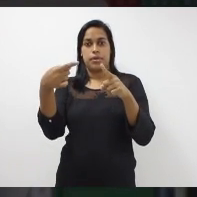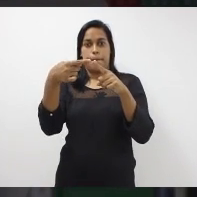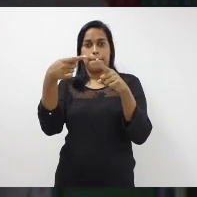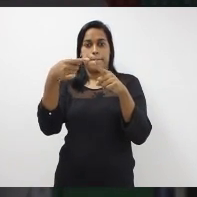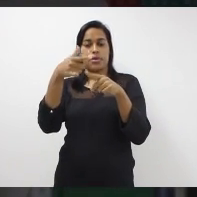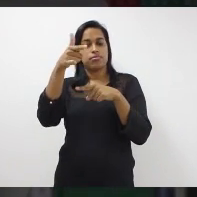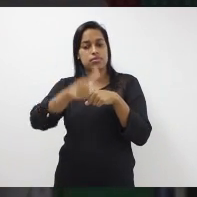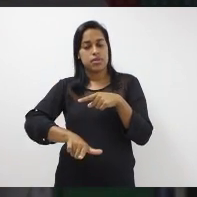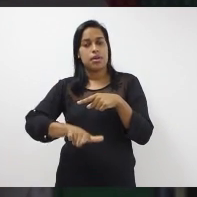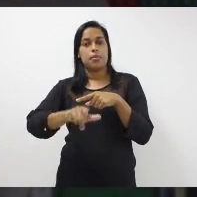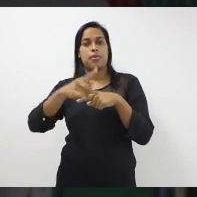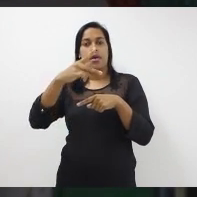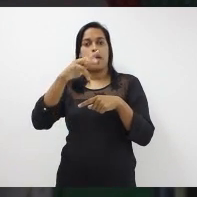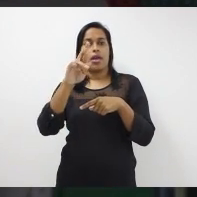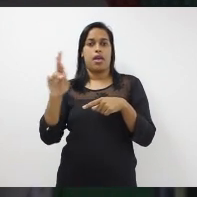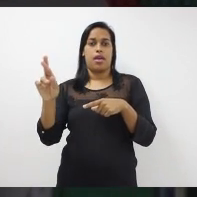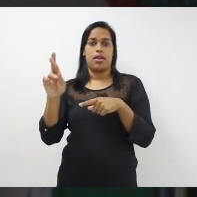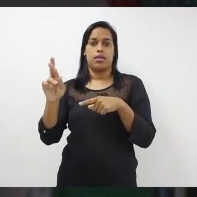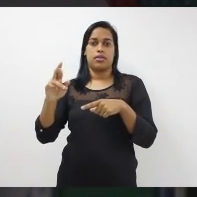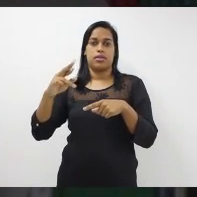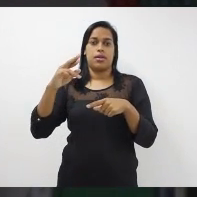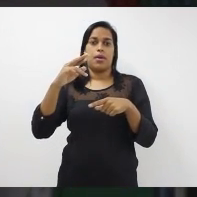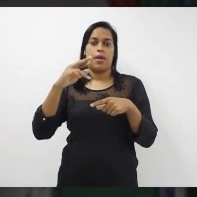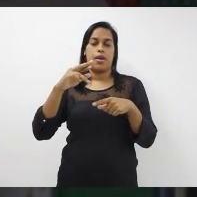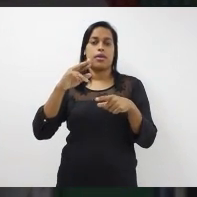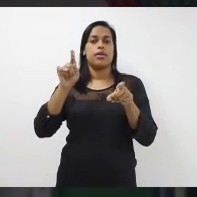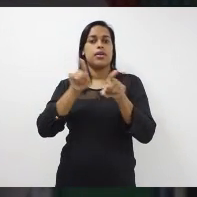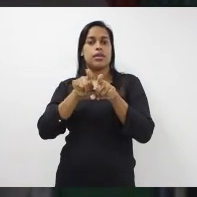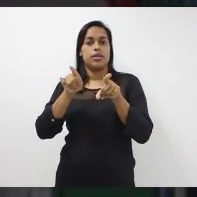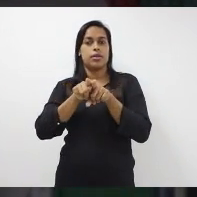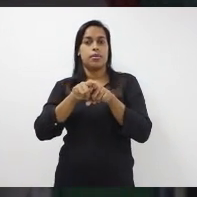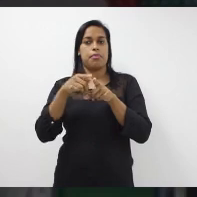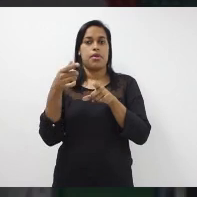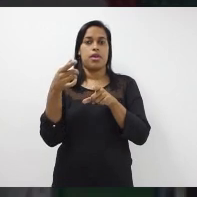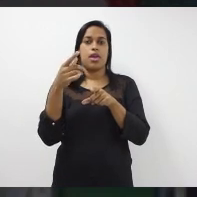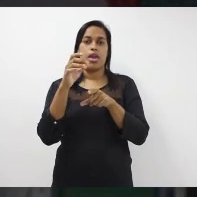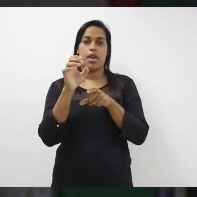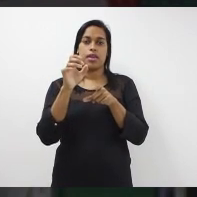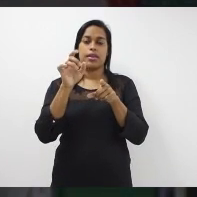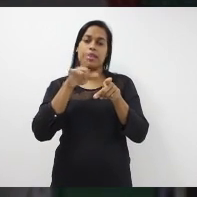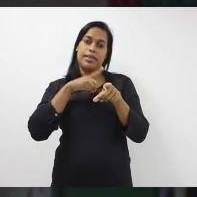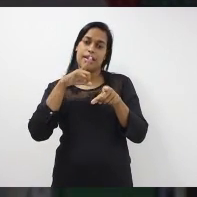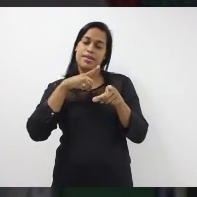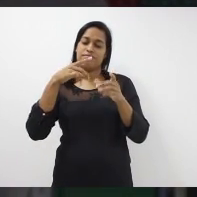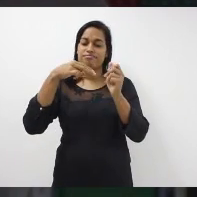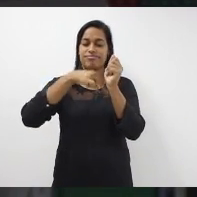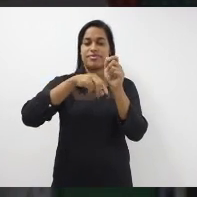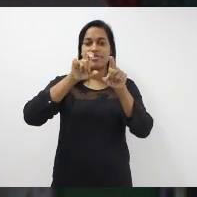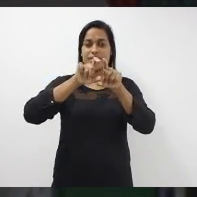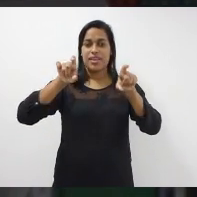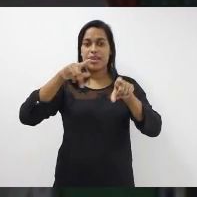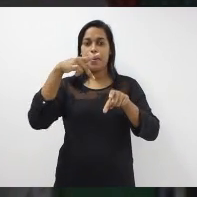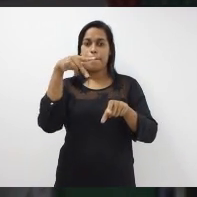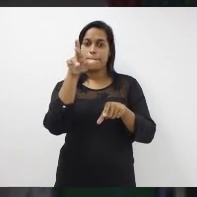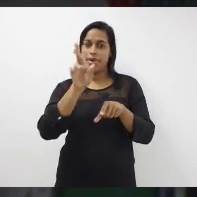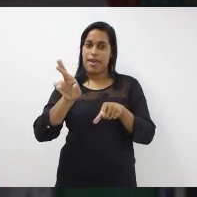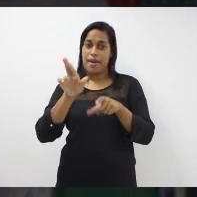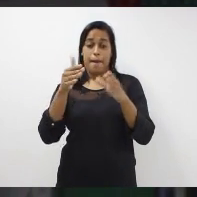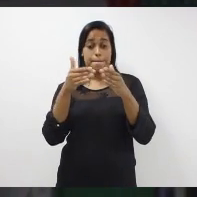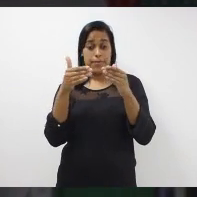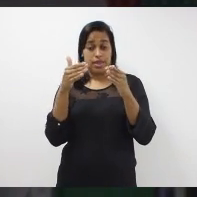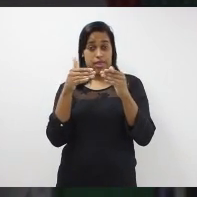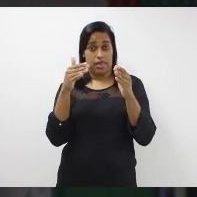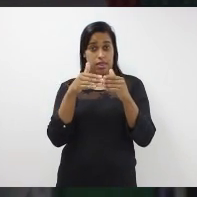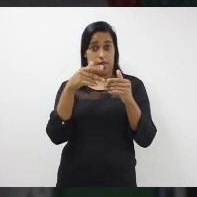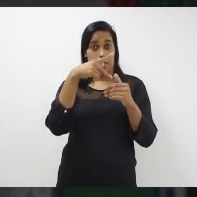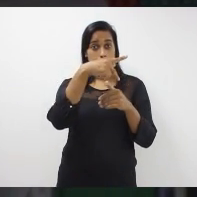reposição tem a sigla PR e ponto de encomenda tem a sigla PE. O ponto de pedido ele vai